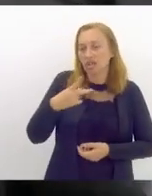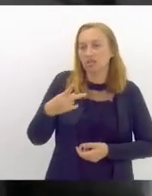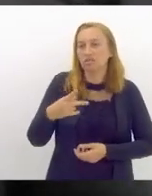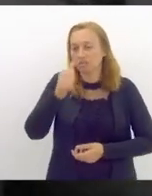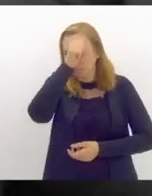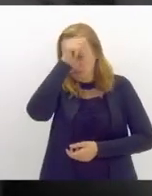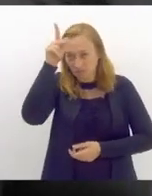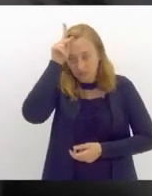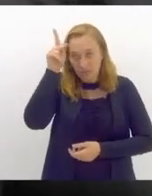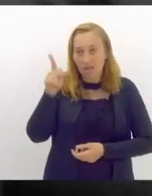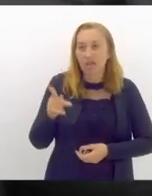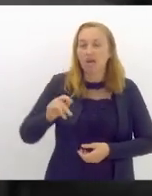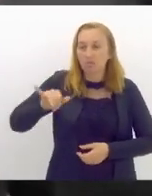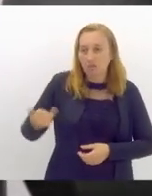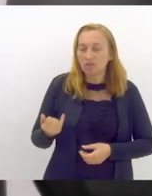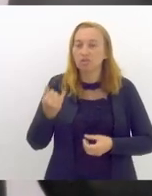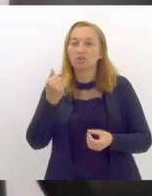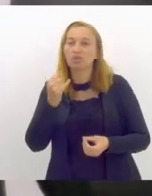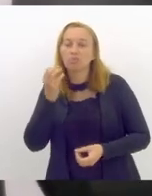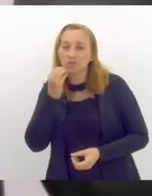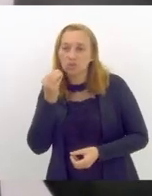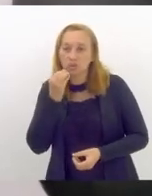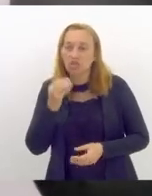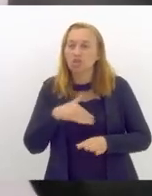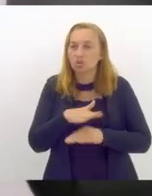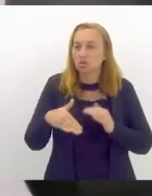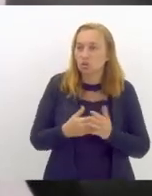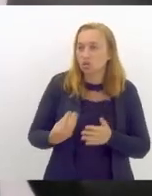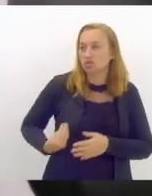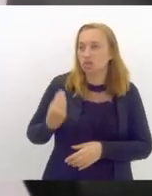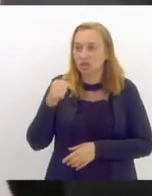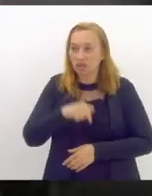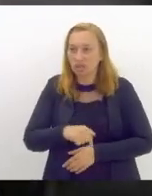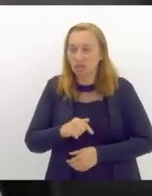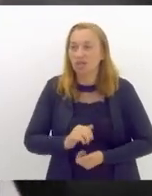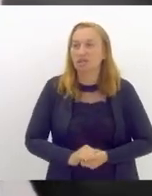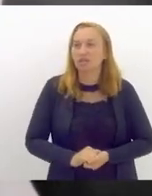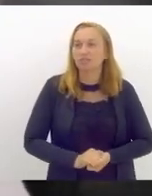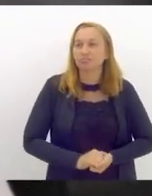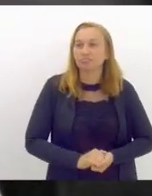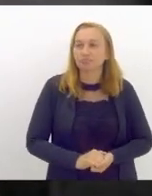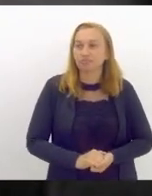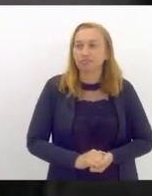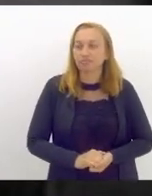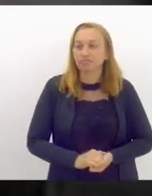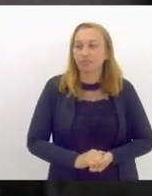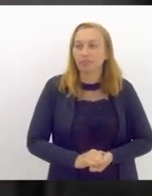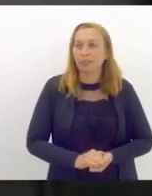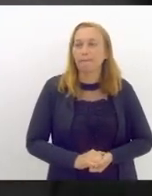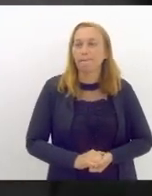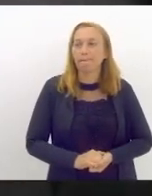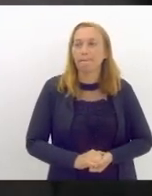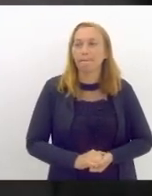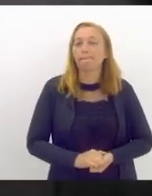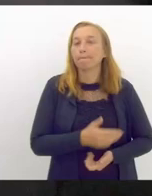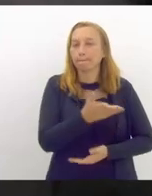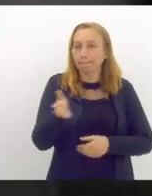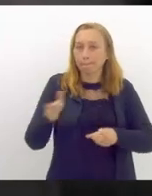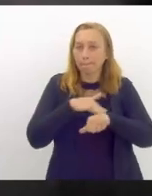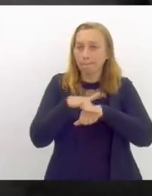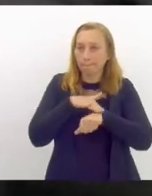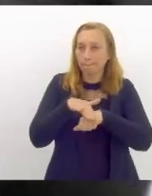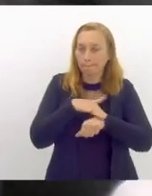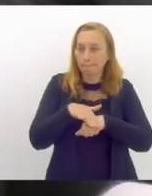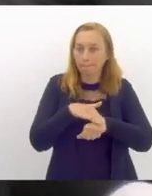aproveitando a oportunidade de estar todos aqui os senhores a maioria uma grande representatividade tamo junto que vocês conversaram